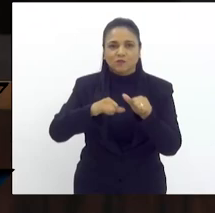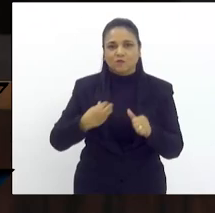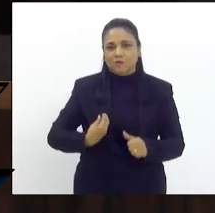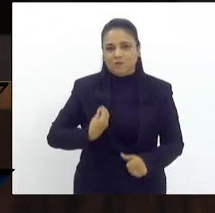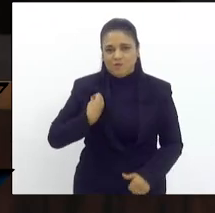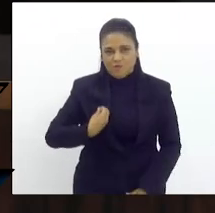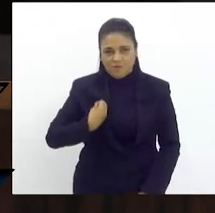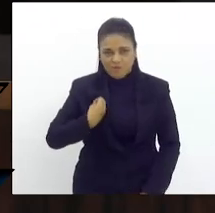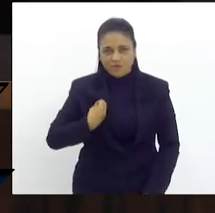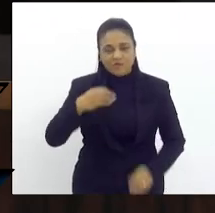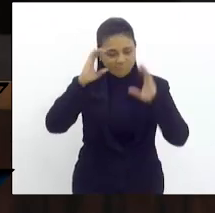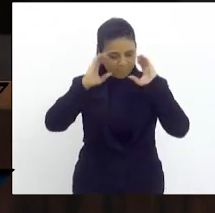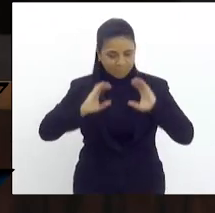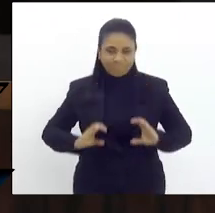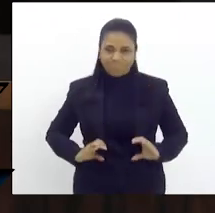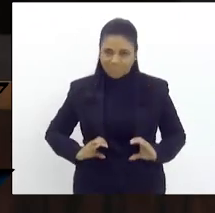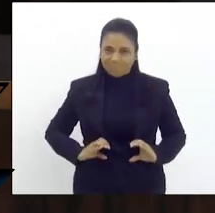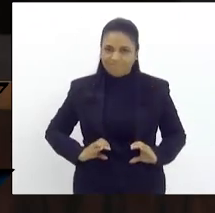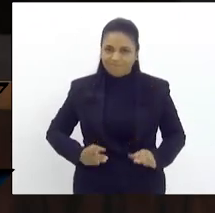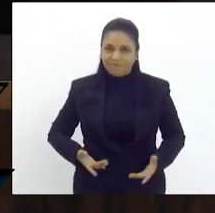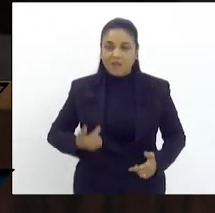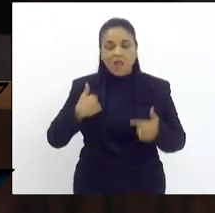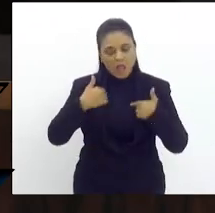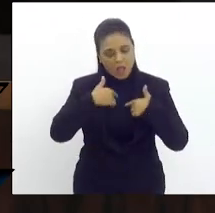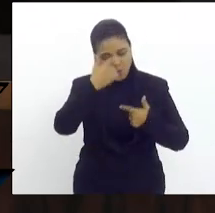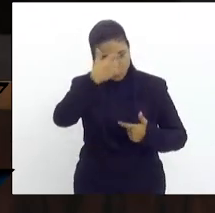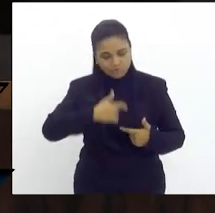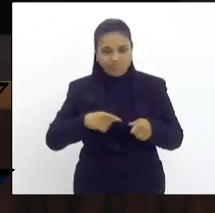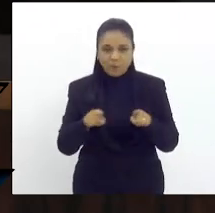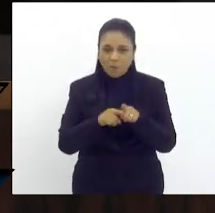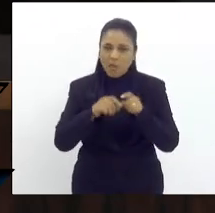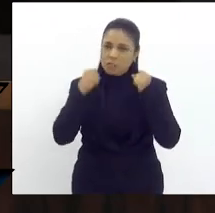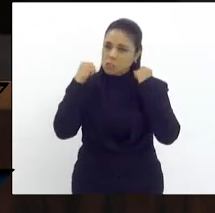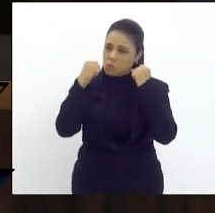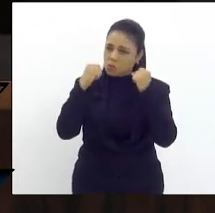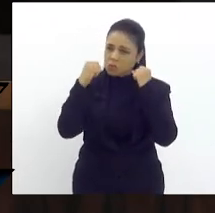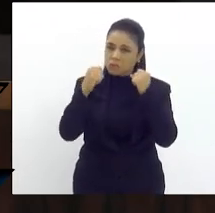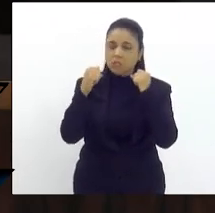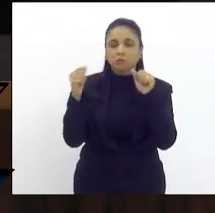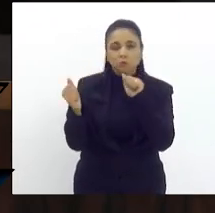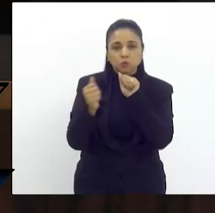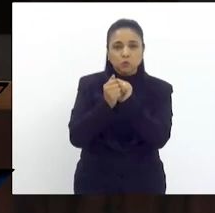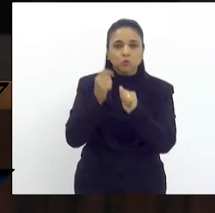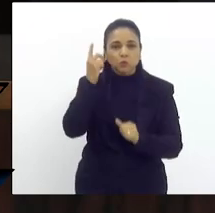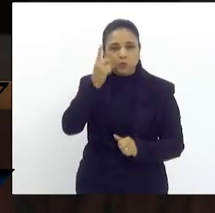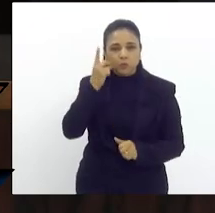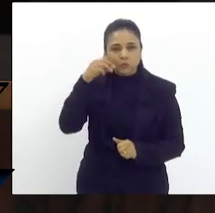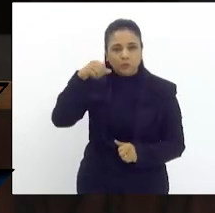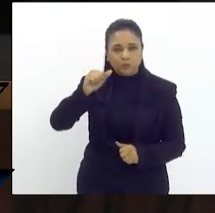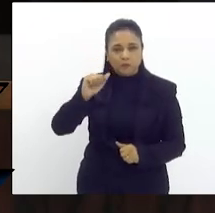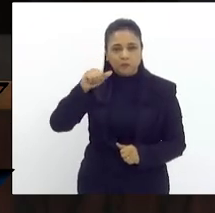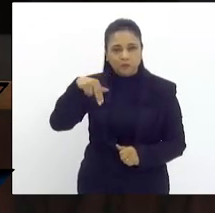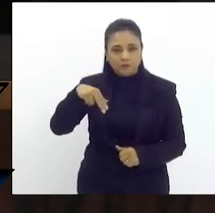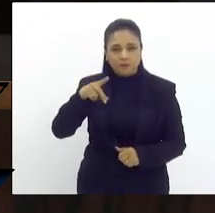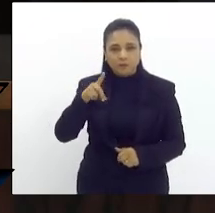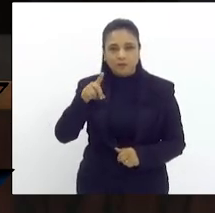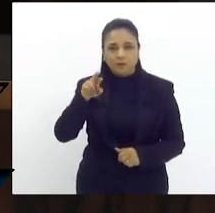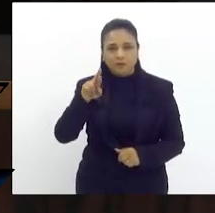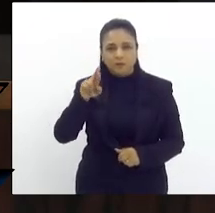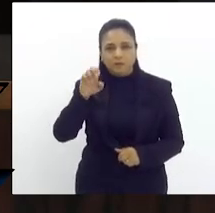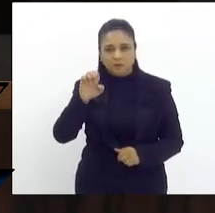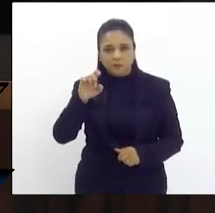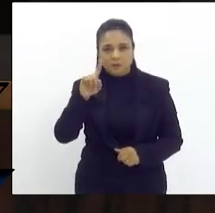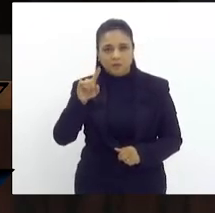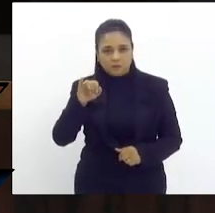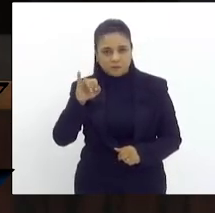nos dar cidadania então tô aqui na torcida junto com o deputado Andrézinho sei que ele vai trazer boas notícias